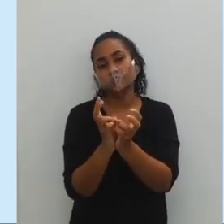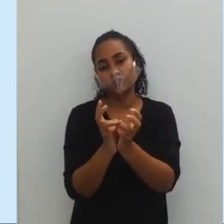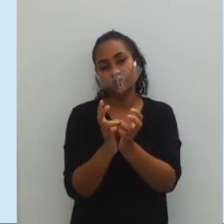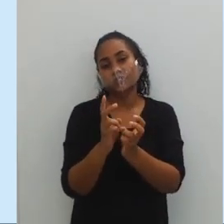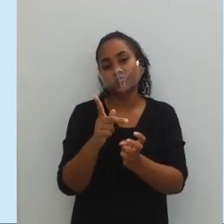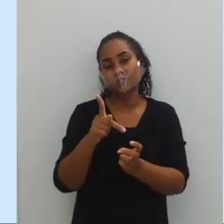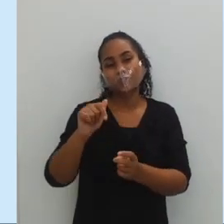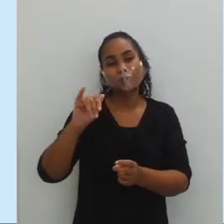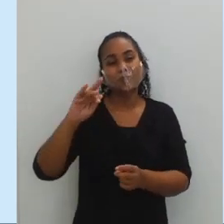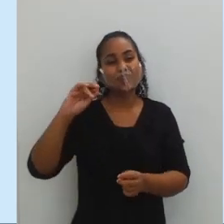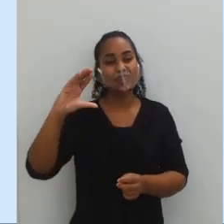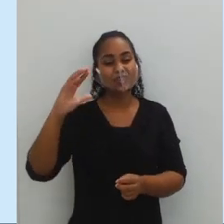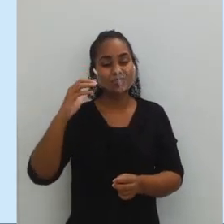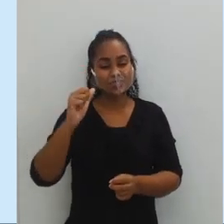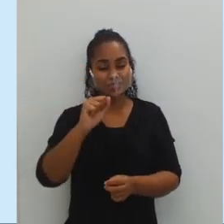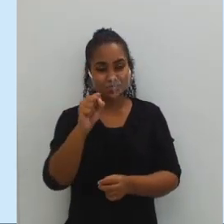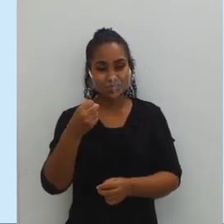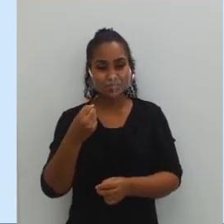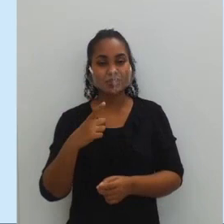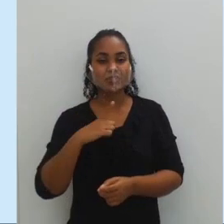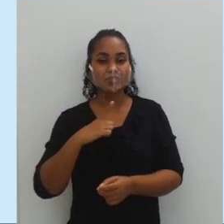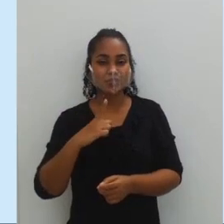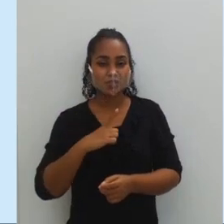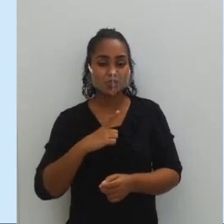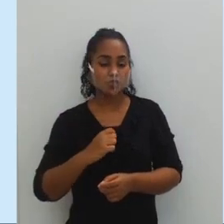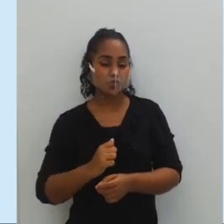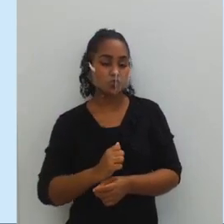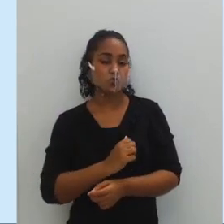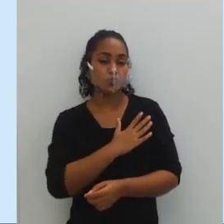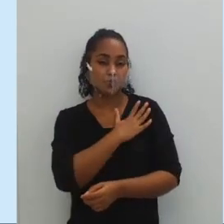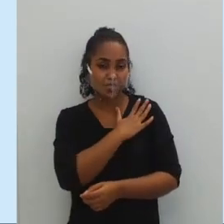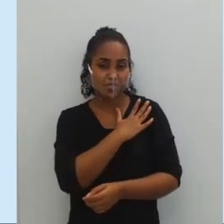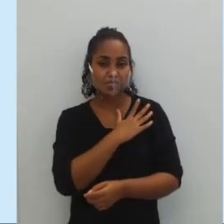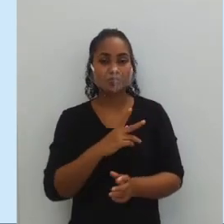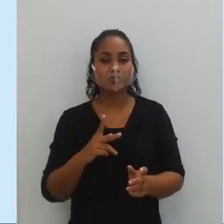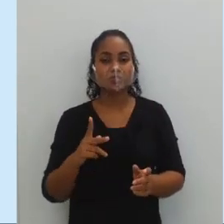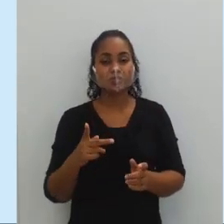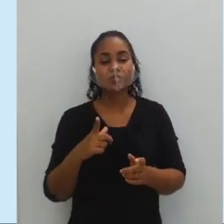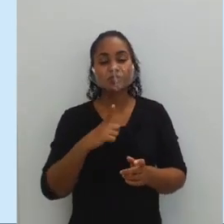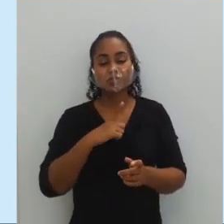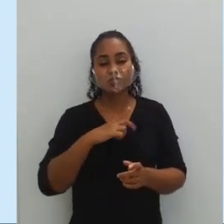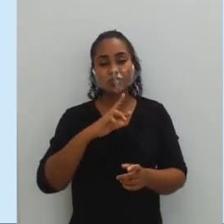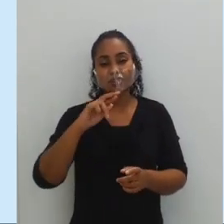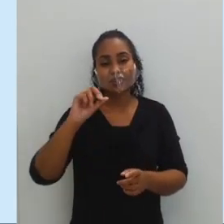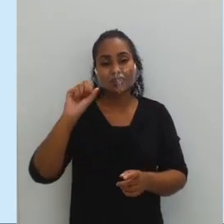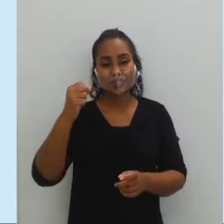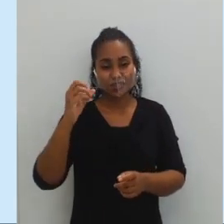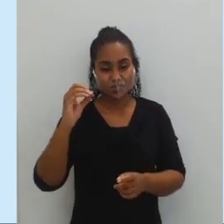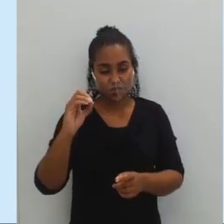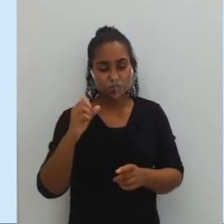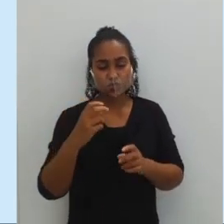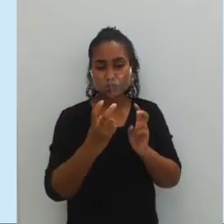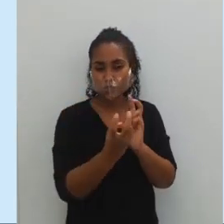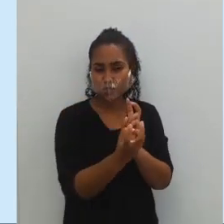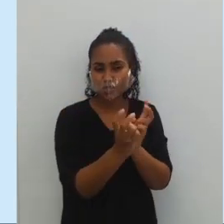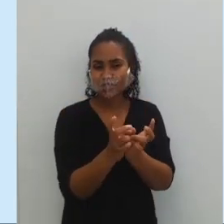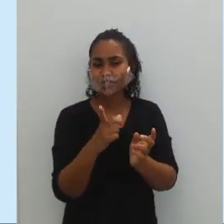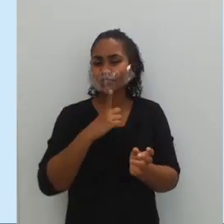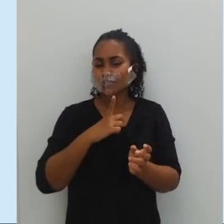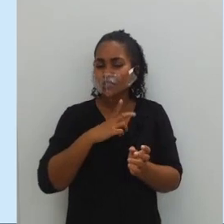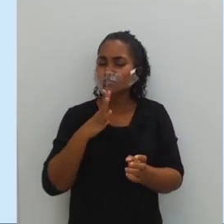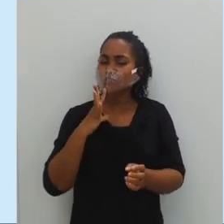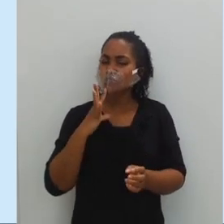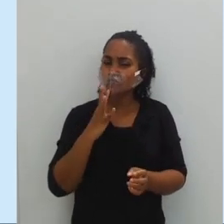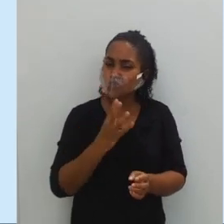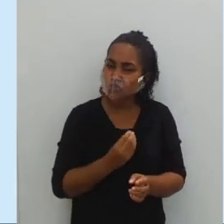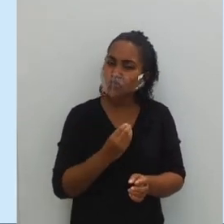dos praças, né? Dos capoeiras. Os soldados rasos, né? Os pracinhas, eles detinham